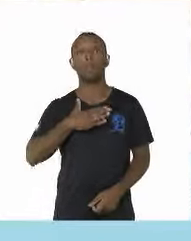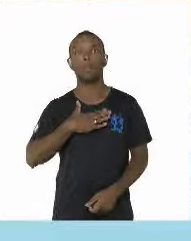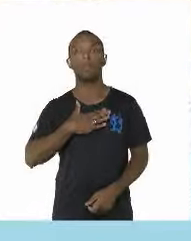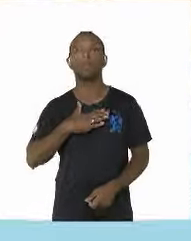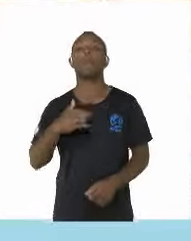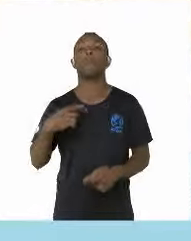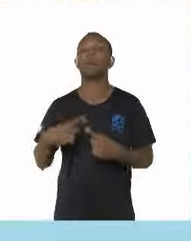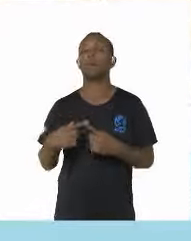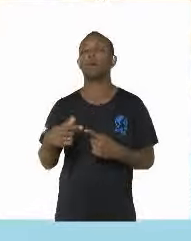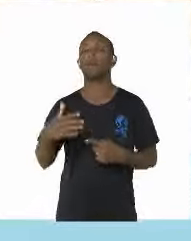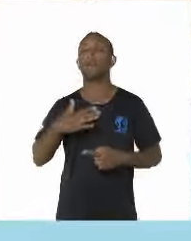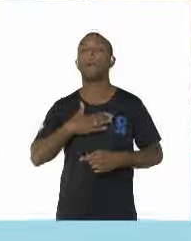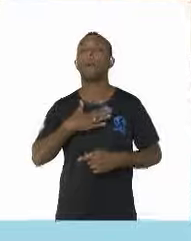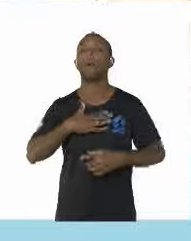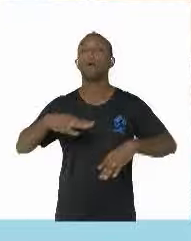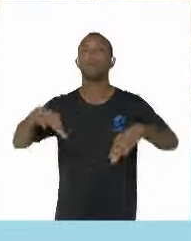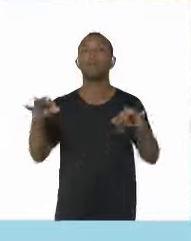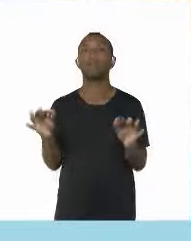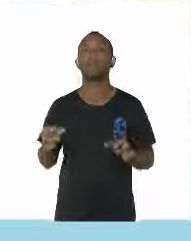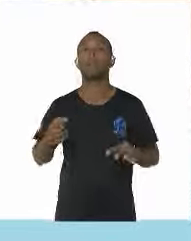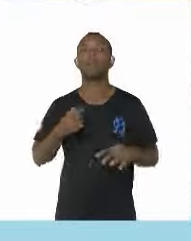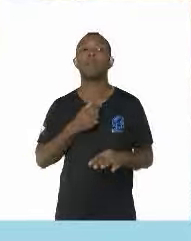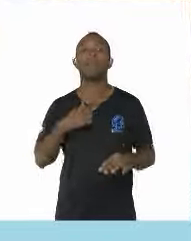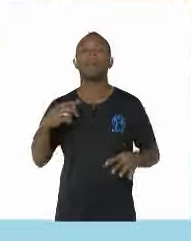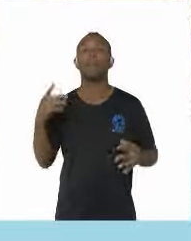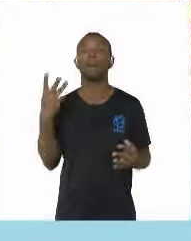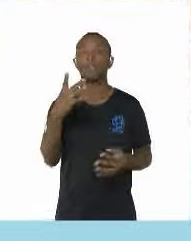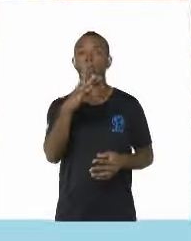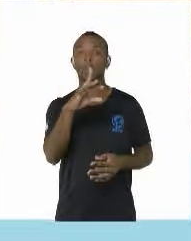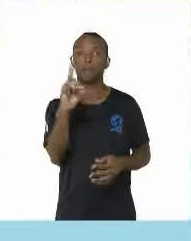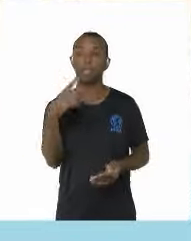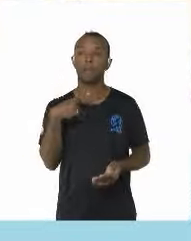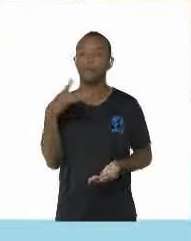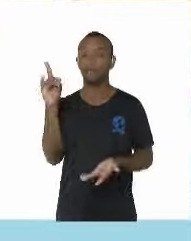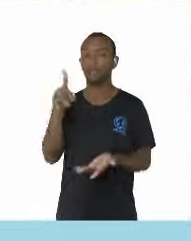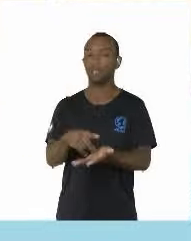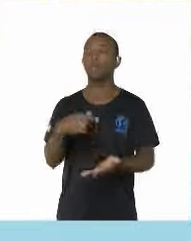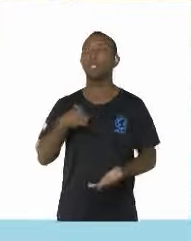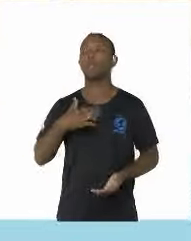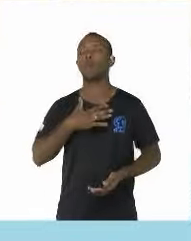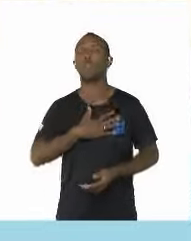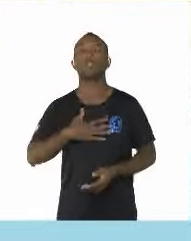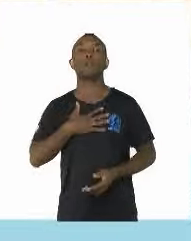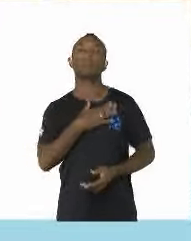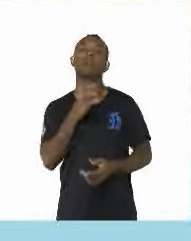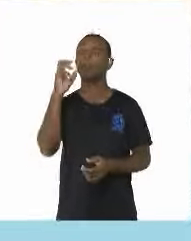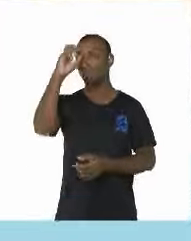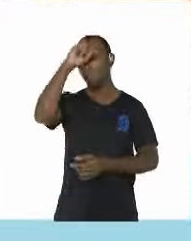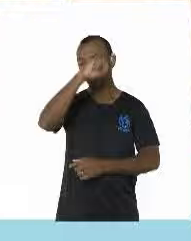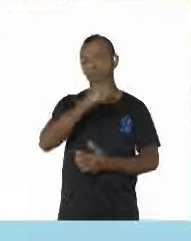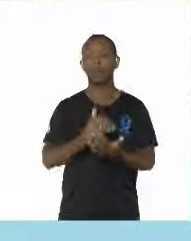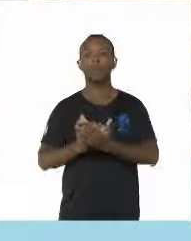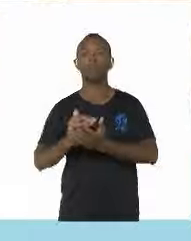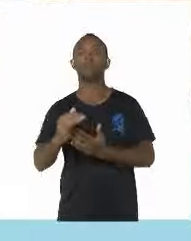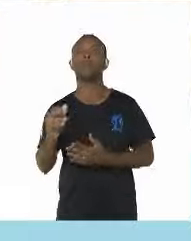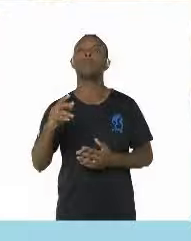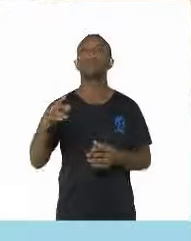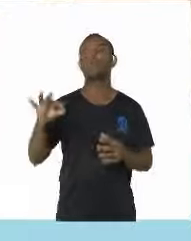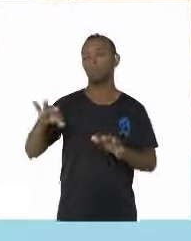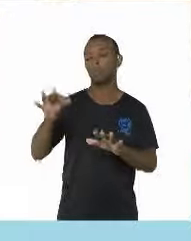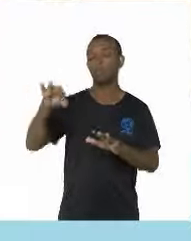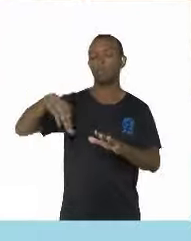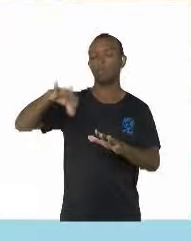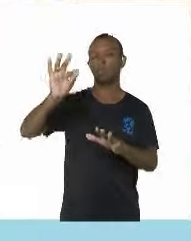as minhas estampas com o meu pincel. Vai ser um pincel mais realista, mais legal. Bom, enfim, fui lá aprender. E comecei a fazer os pincéis e comecei a fazer